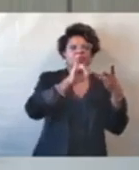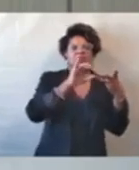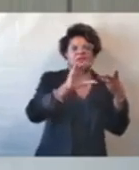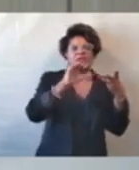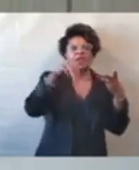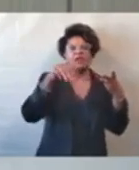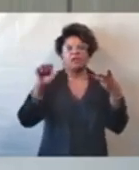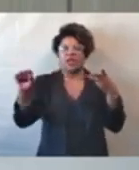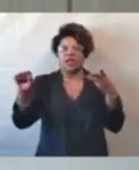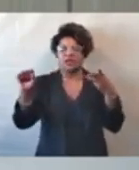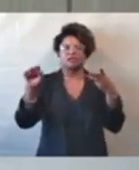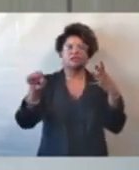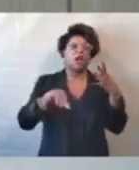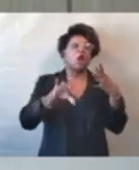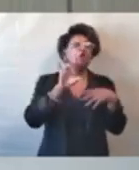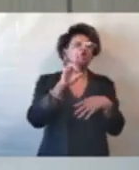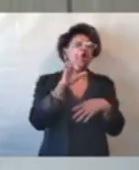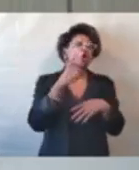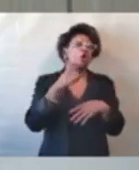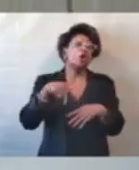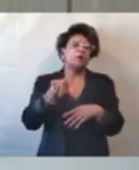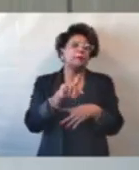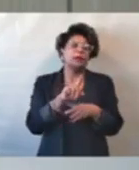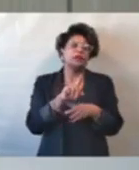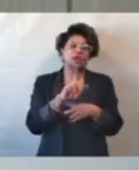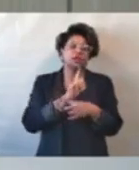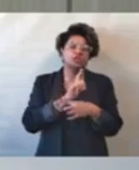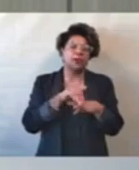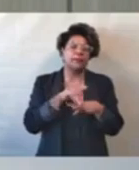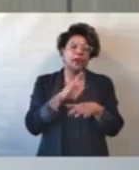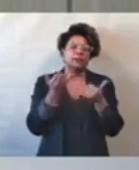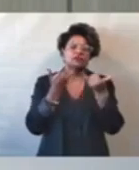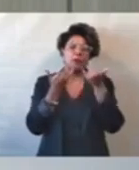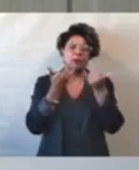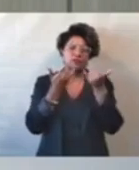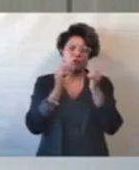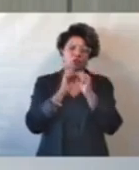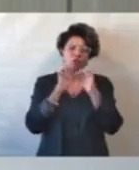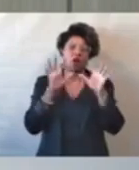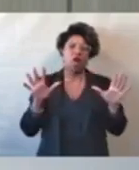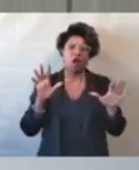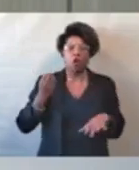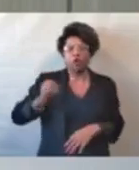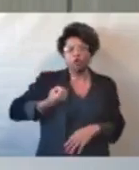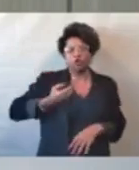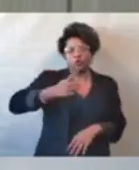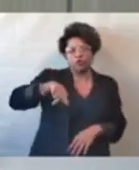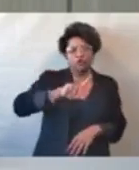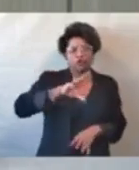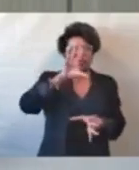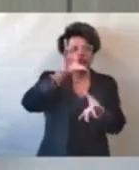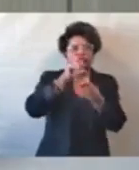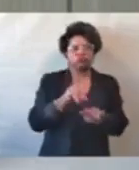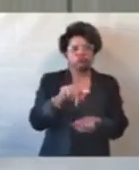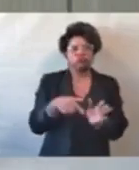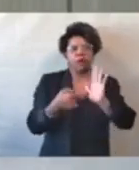correntes. Enfim, é só para a gente ter mais informação do número que vocês consolidaram na apresentação. Eu sei que